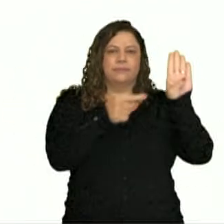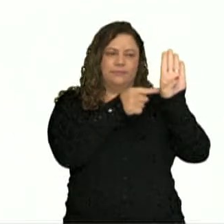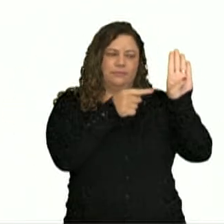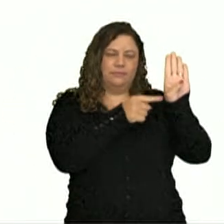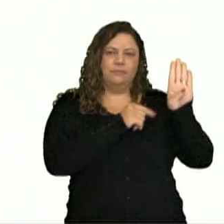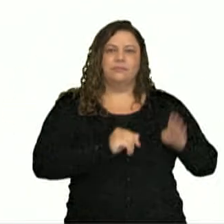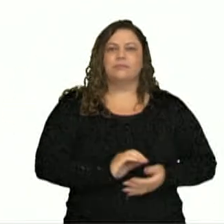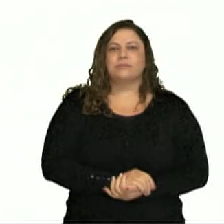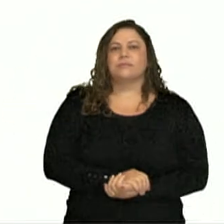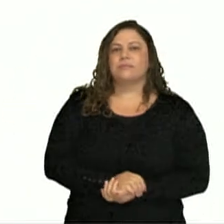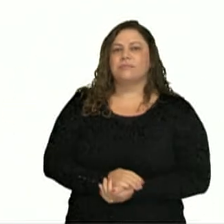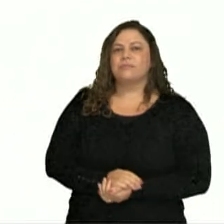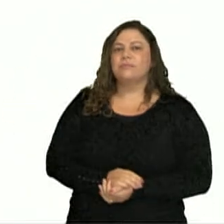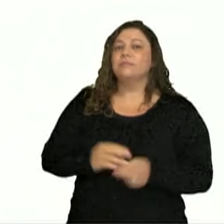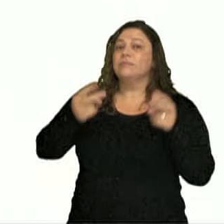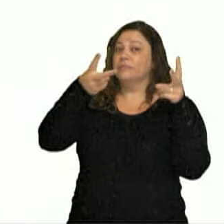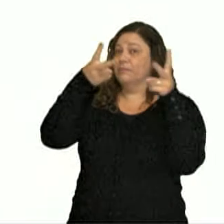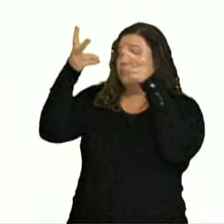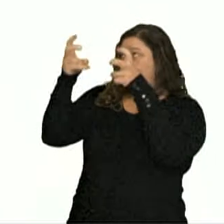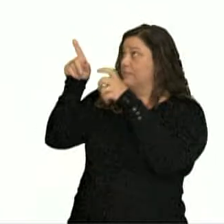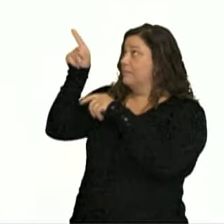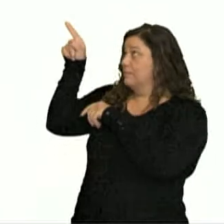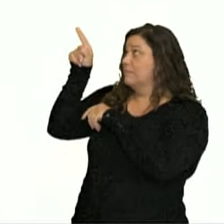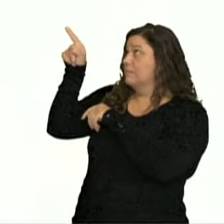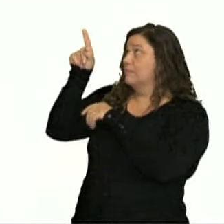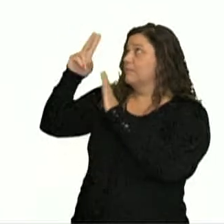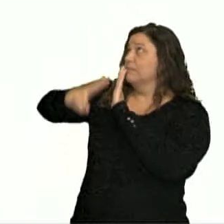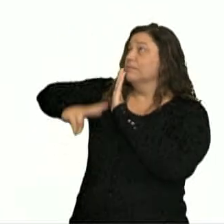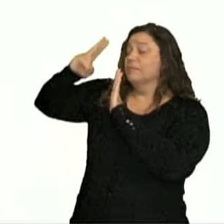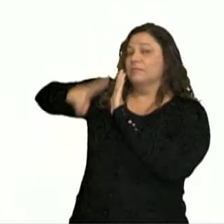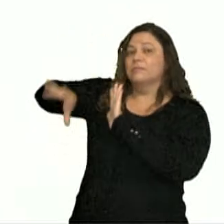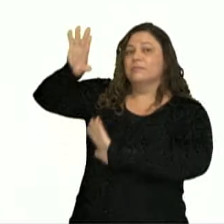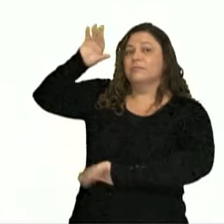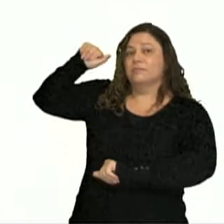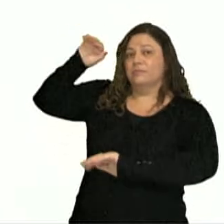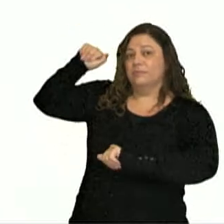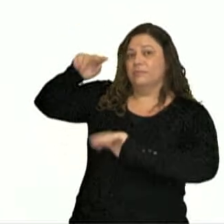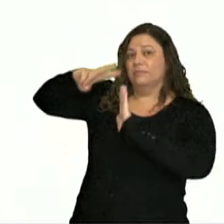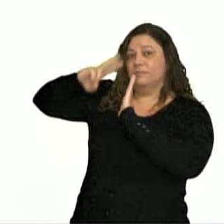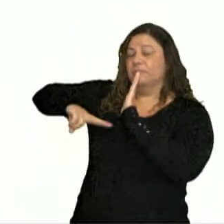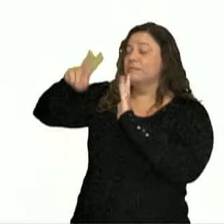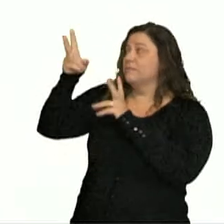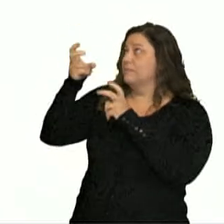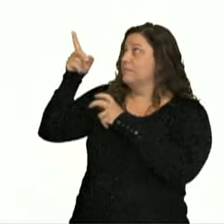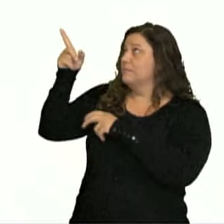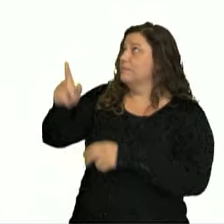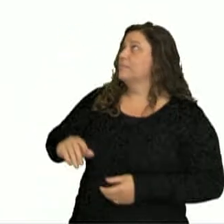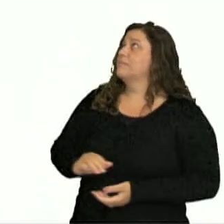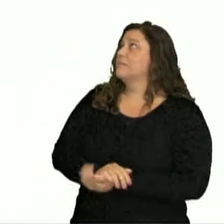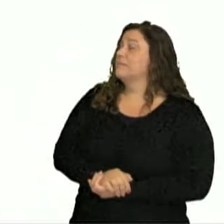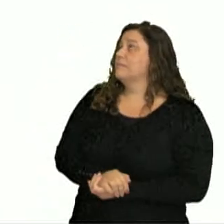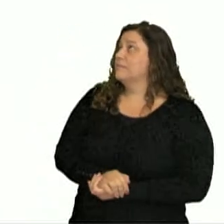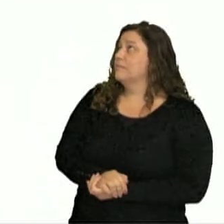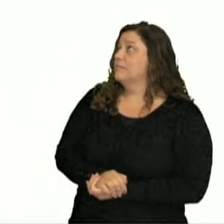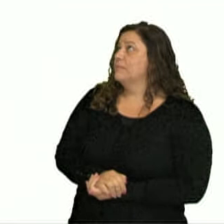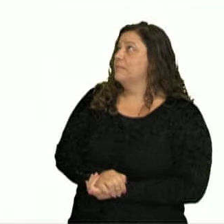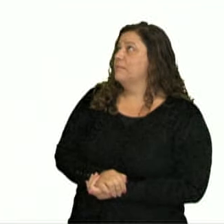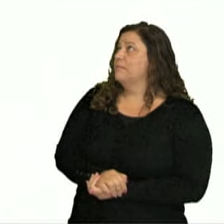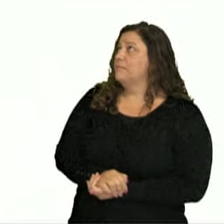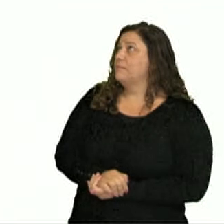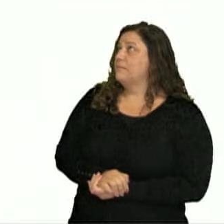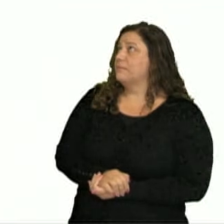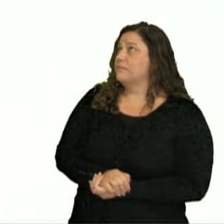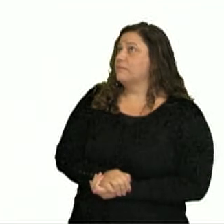te caigas, no llores, no te detengas e no te vayas. La forma verbal está conjugada com tu